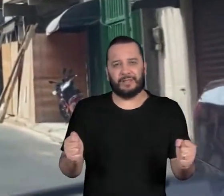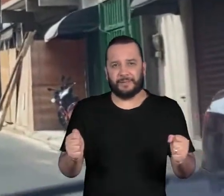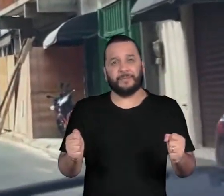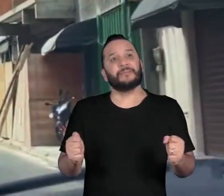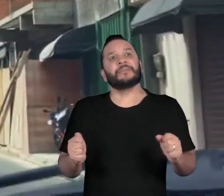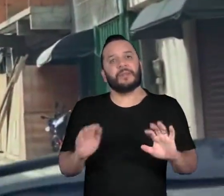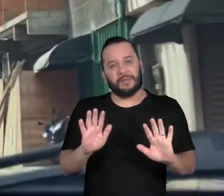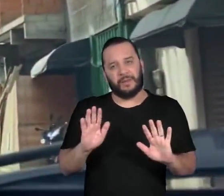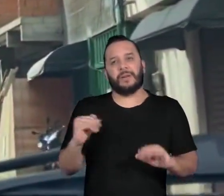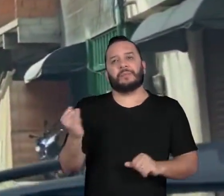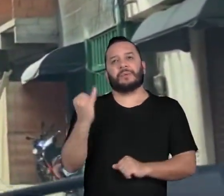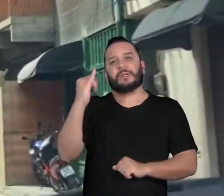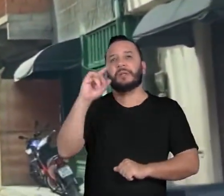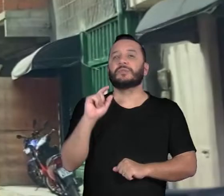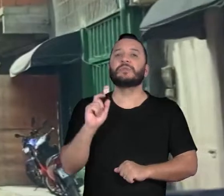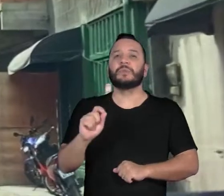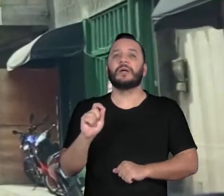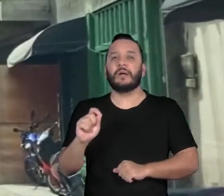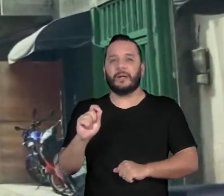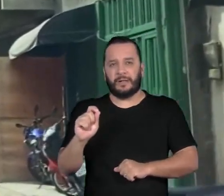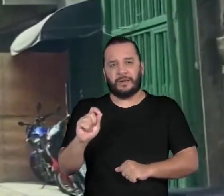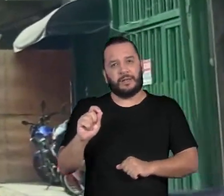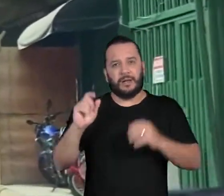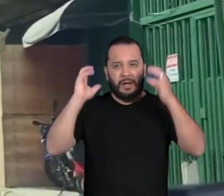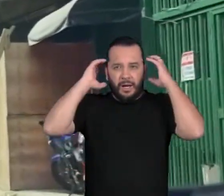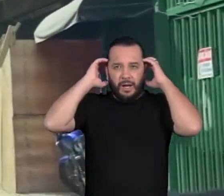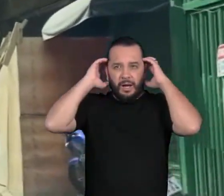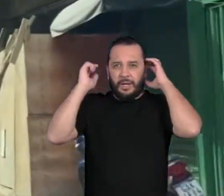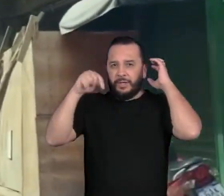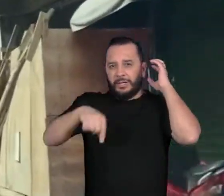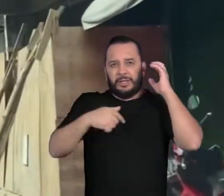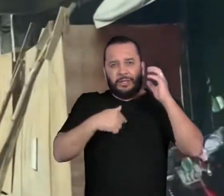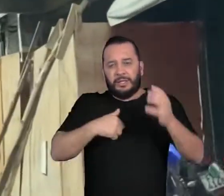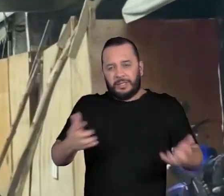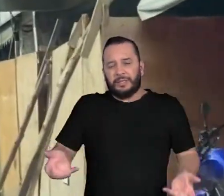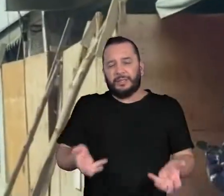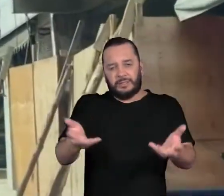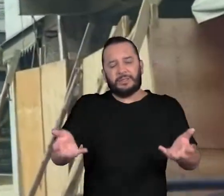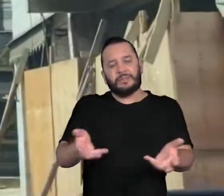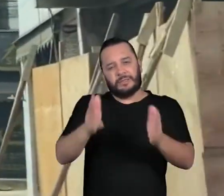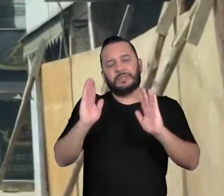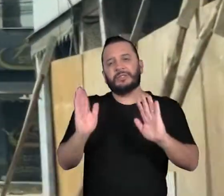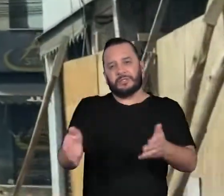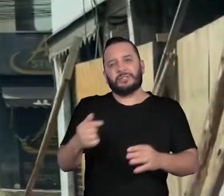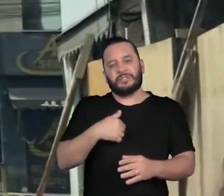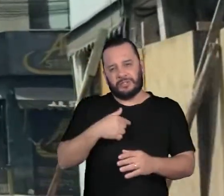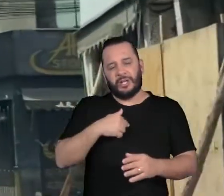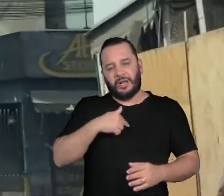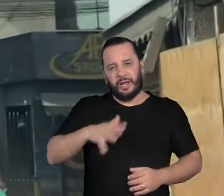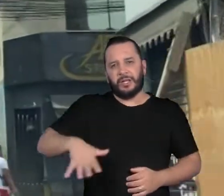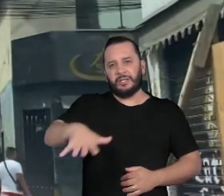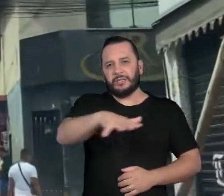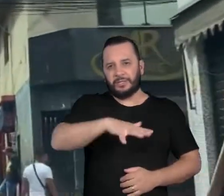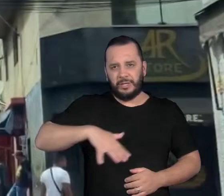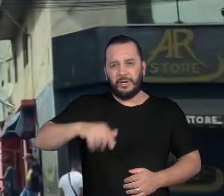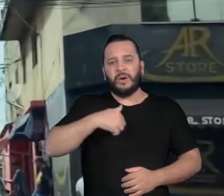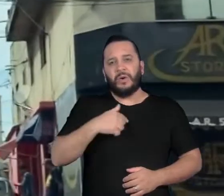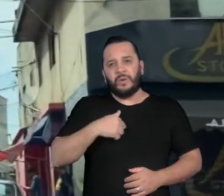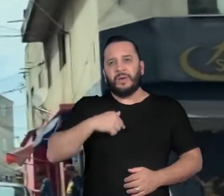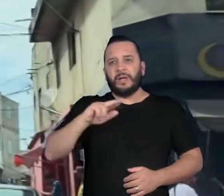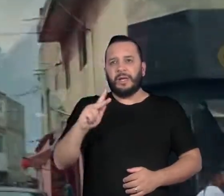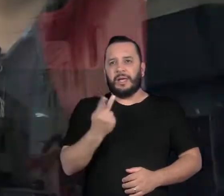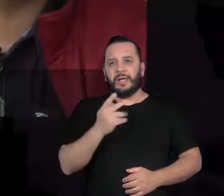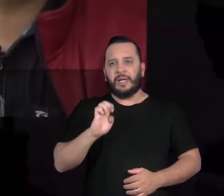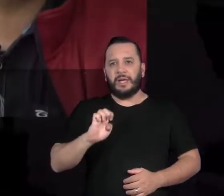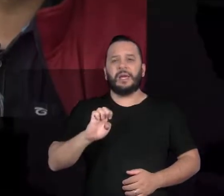Então é de fundamental importância o papel da rádio aqui na transformação de Heliópolis ao longo desses anos, né? Então Heliópolis trabalha o conceito do bairro